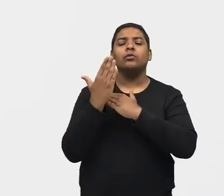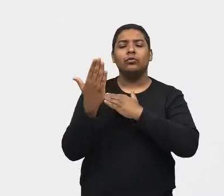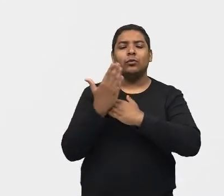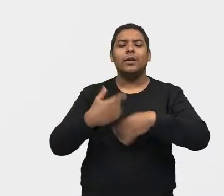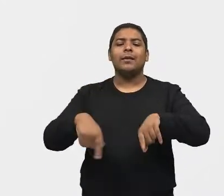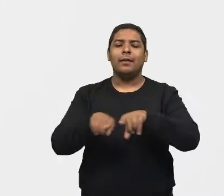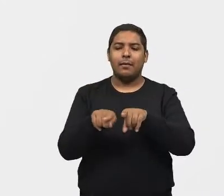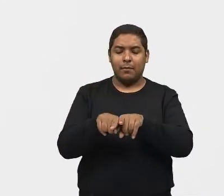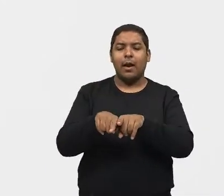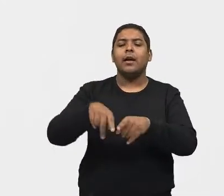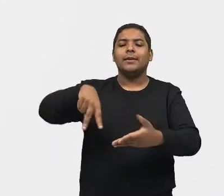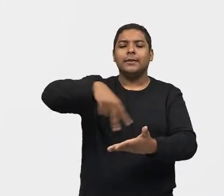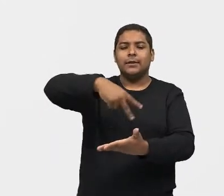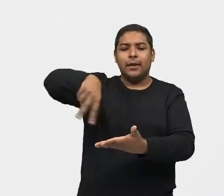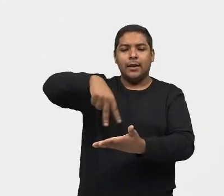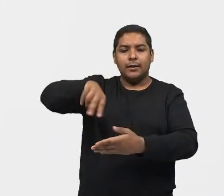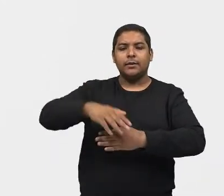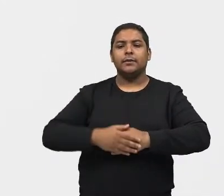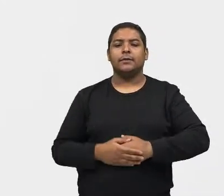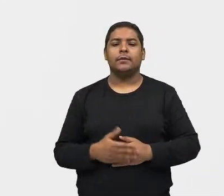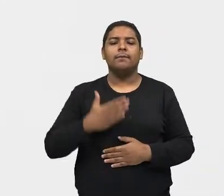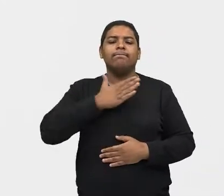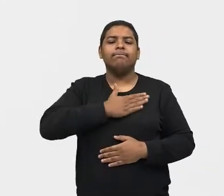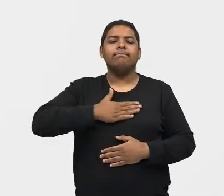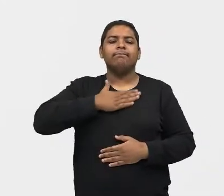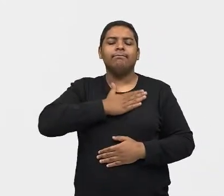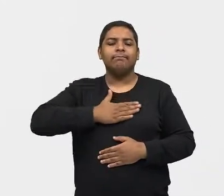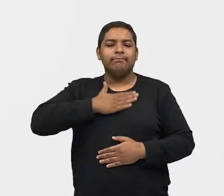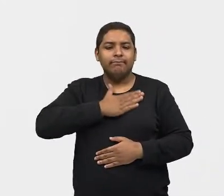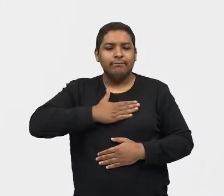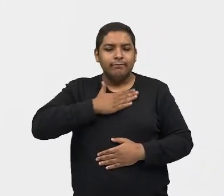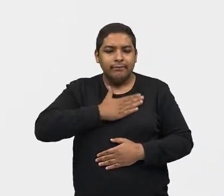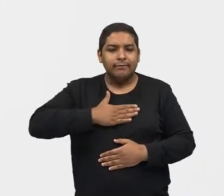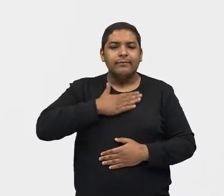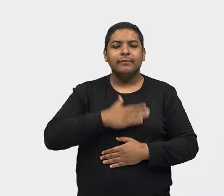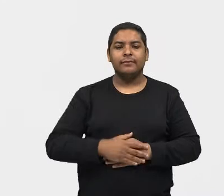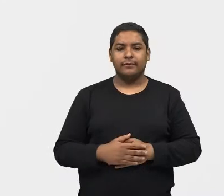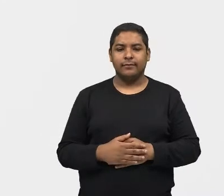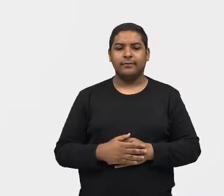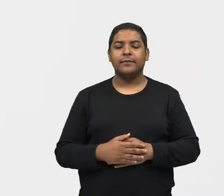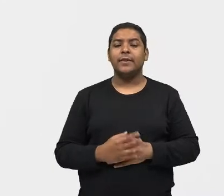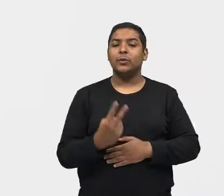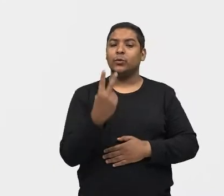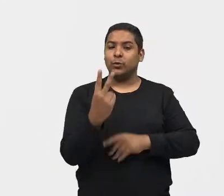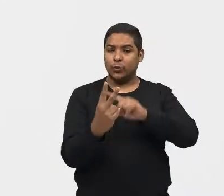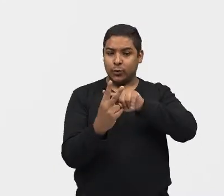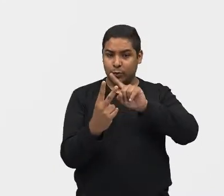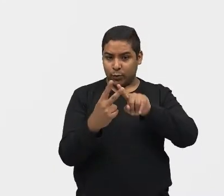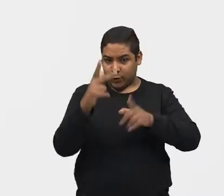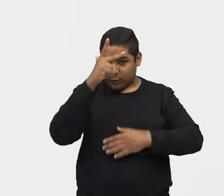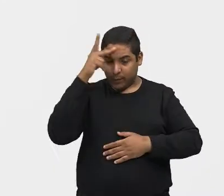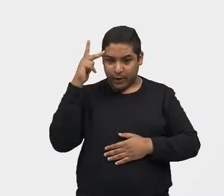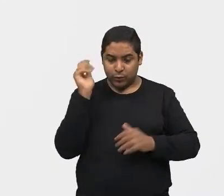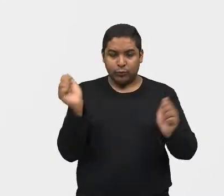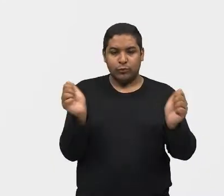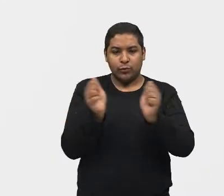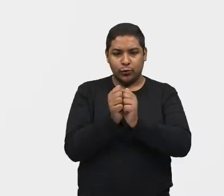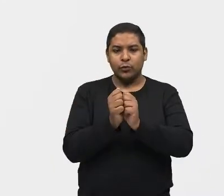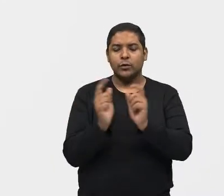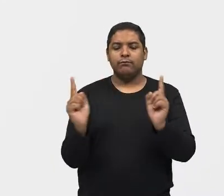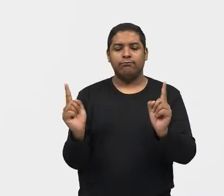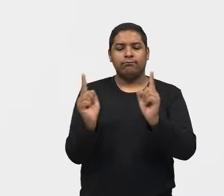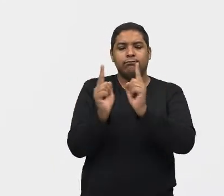quem dança, pois é prazerosa e proporciona, por ser a dois, uma relação mais